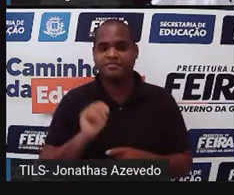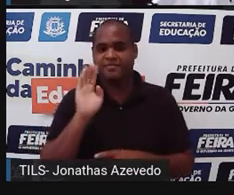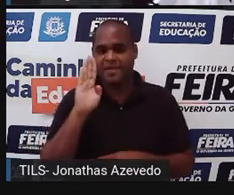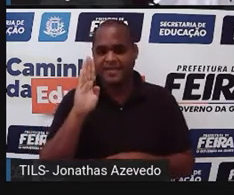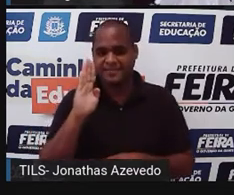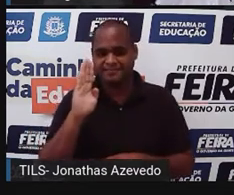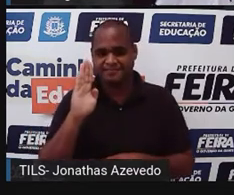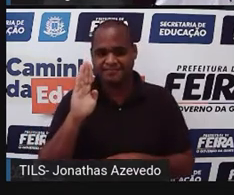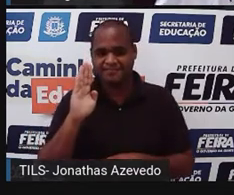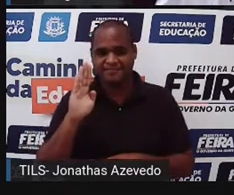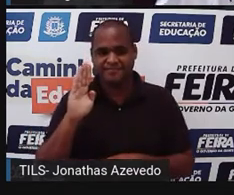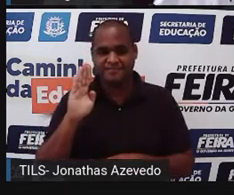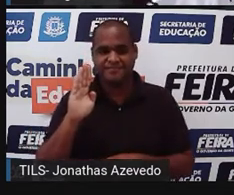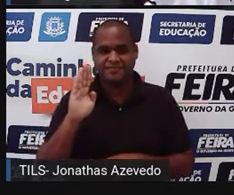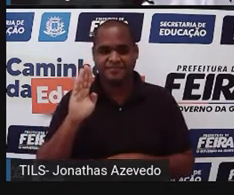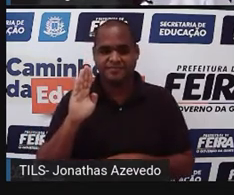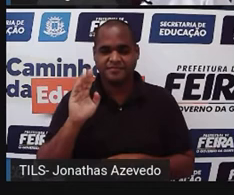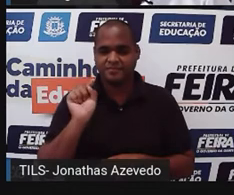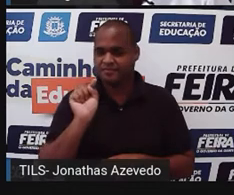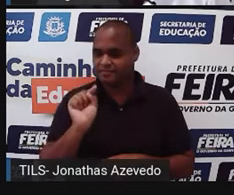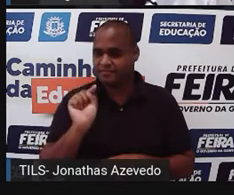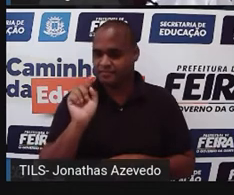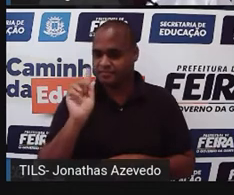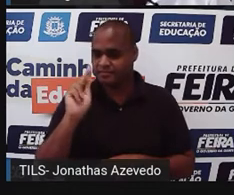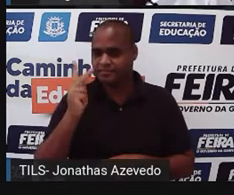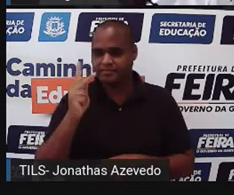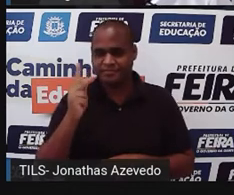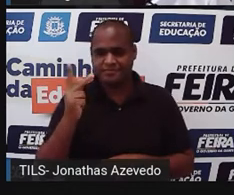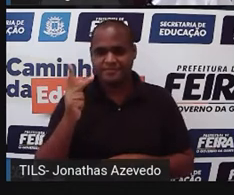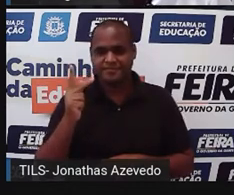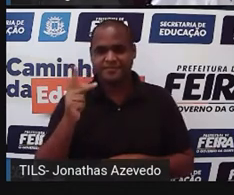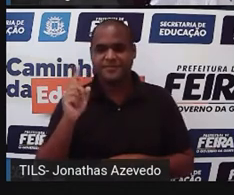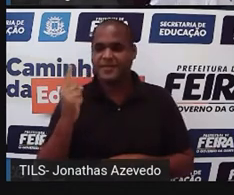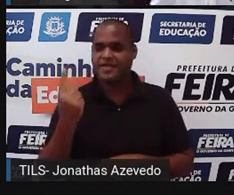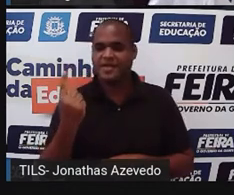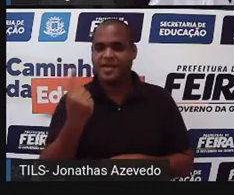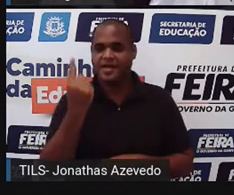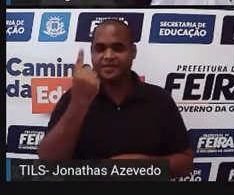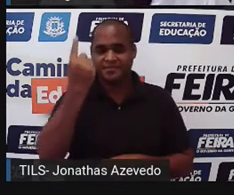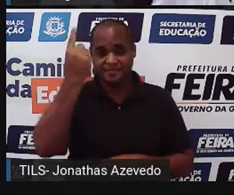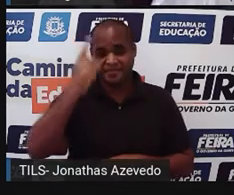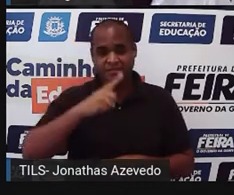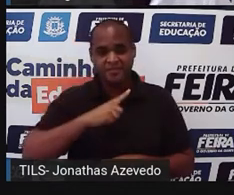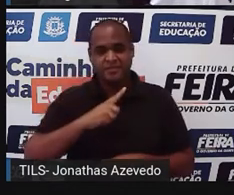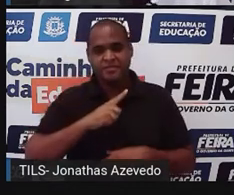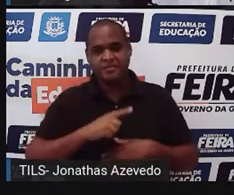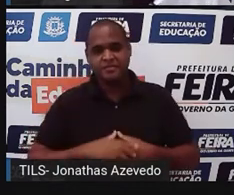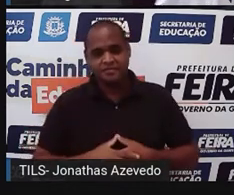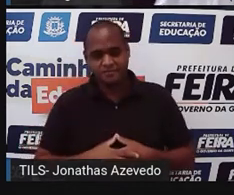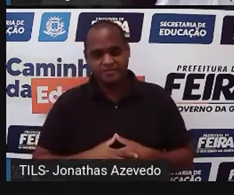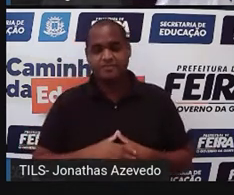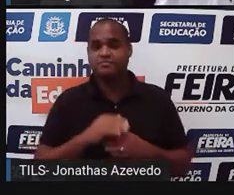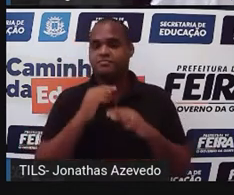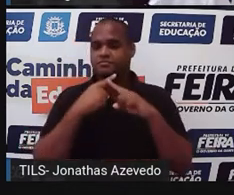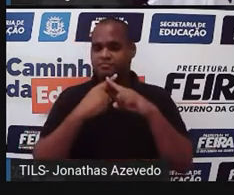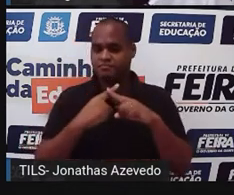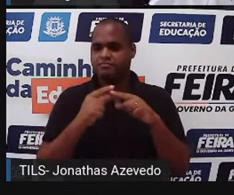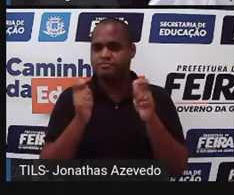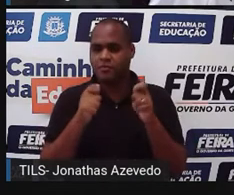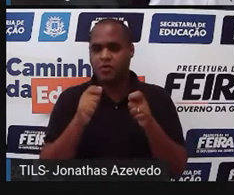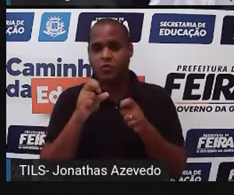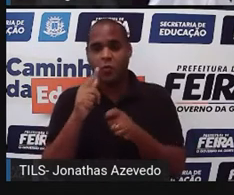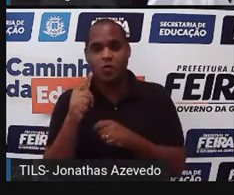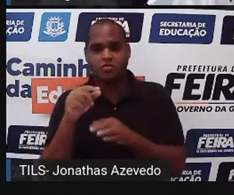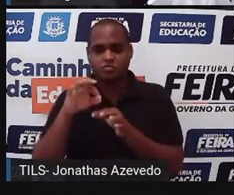da base eu tô chamando ali de b e multiplicar pela medida da altura que eu tô chamando DH multiplicou base